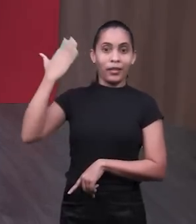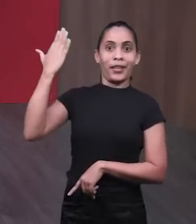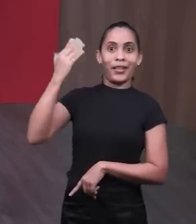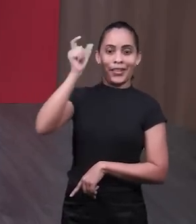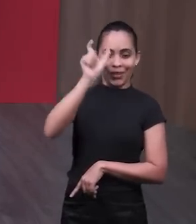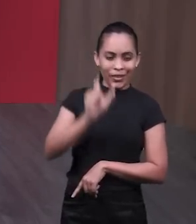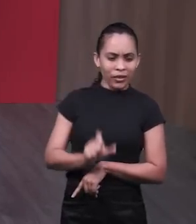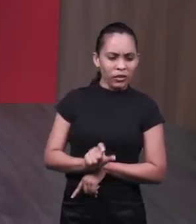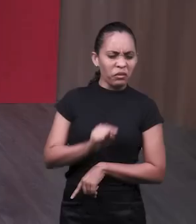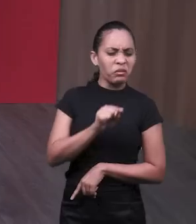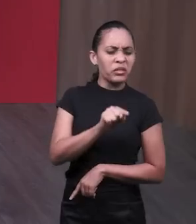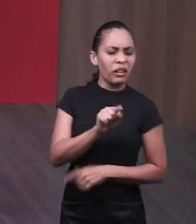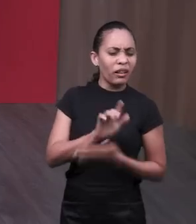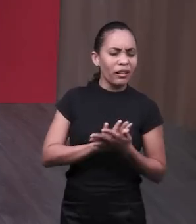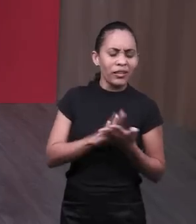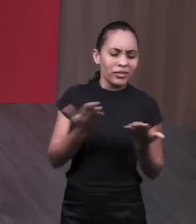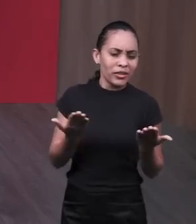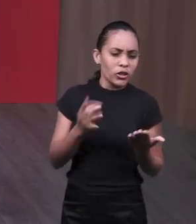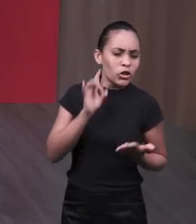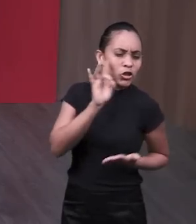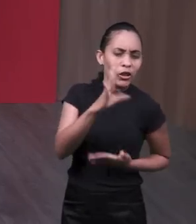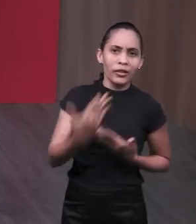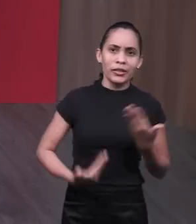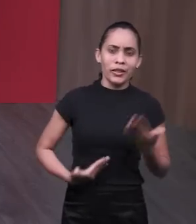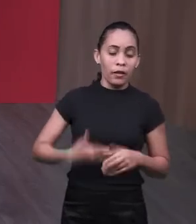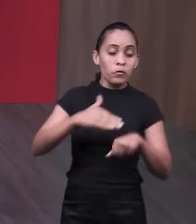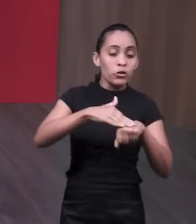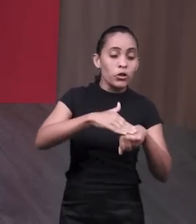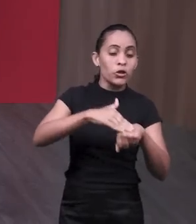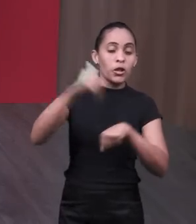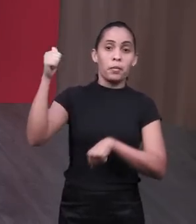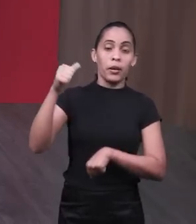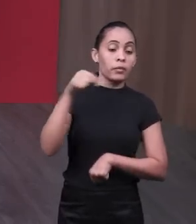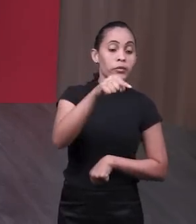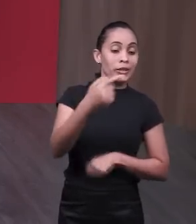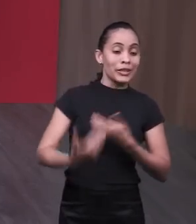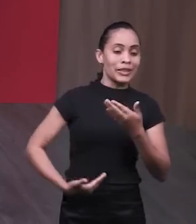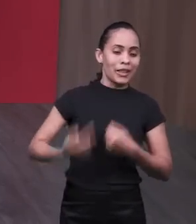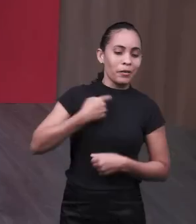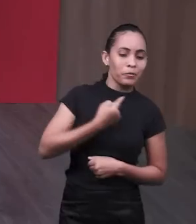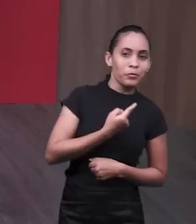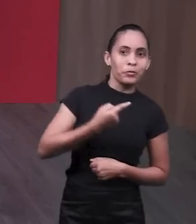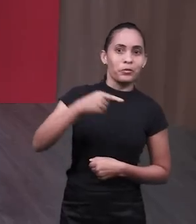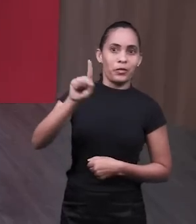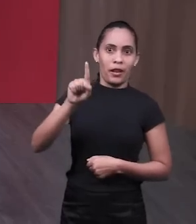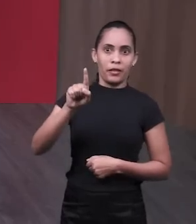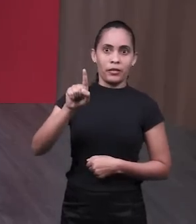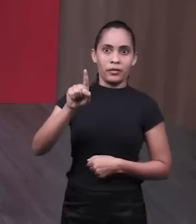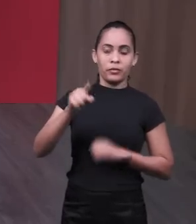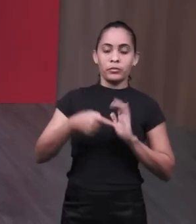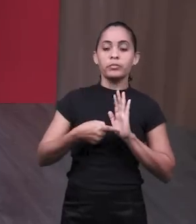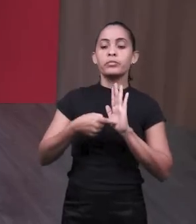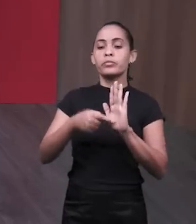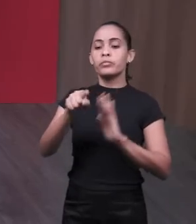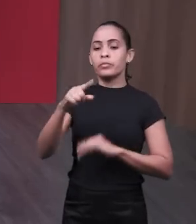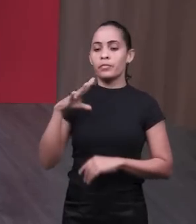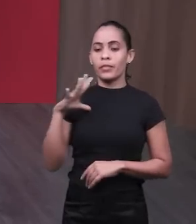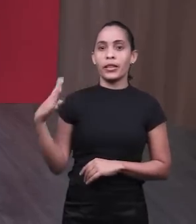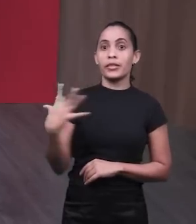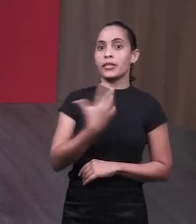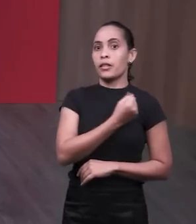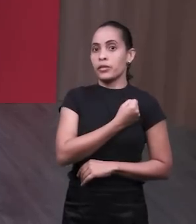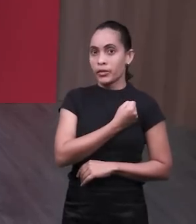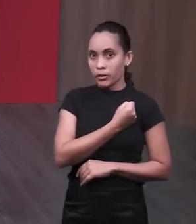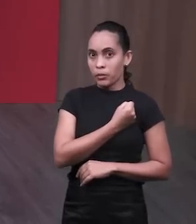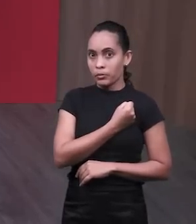Isaías, e a gente, pouco é que servo seja. Eu te chamei para ser mais do que servo. Eu te pus para a salvação dos povos.